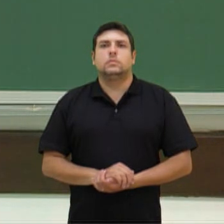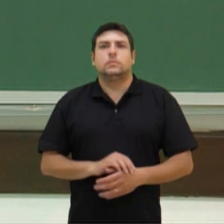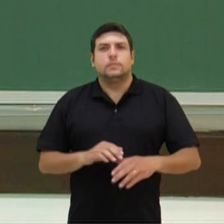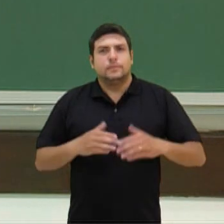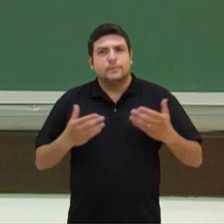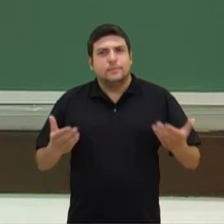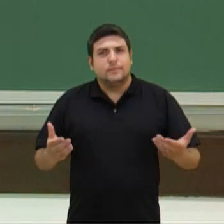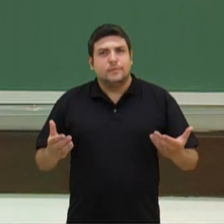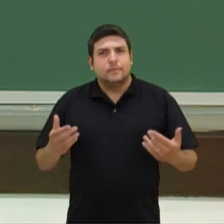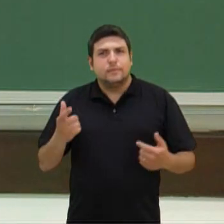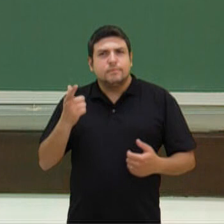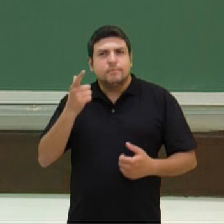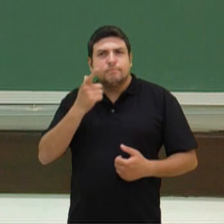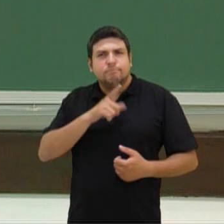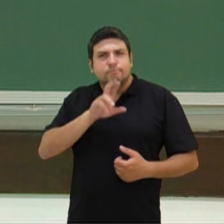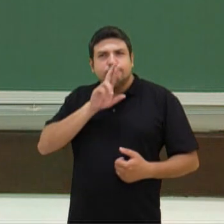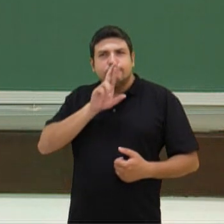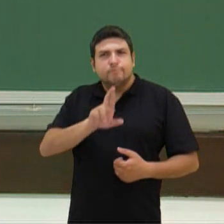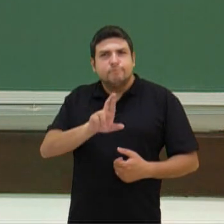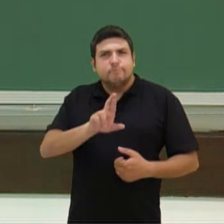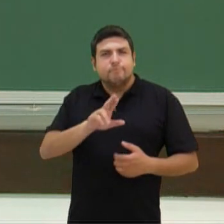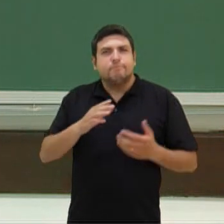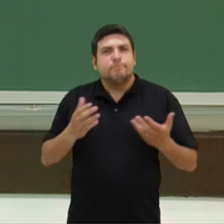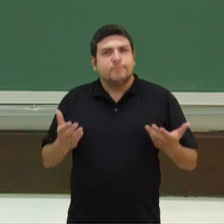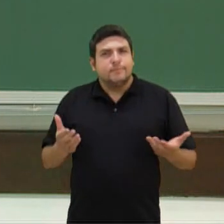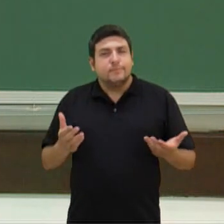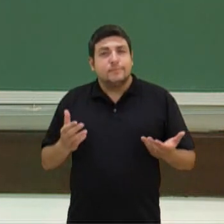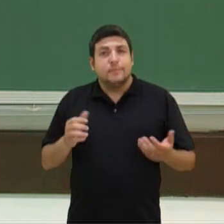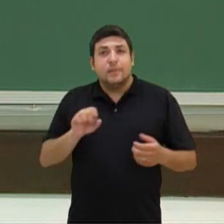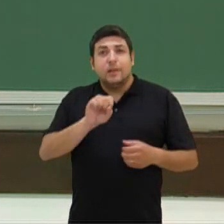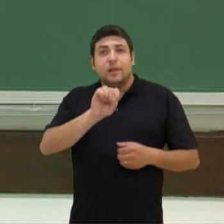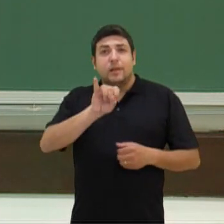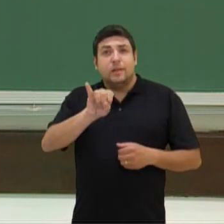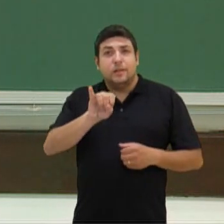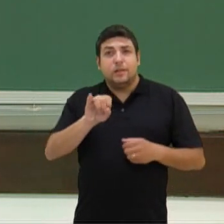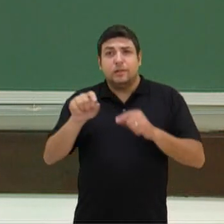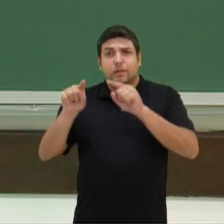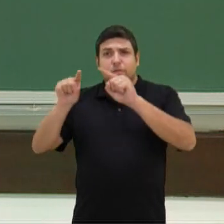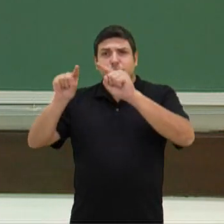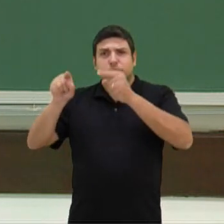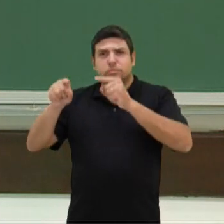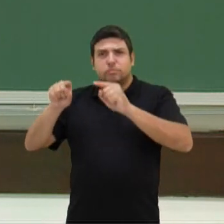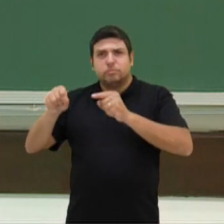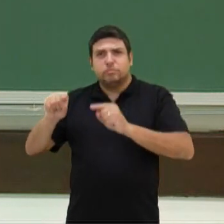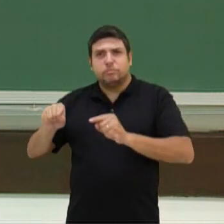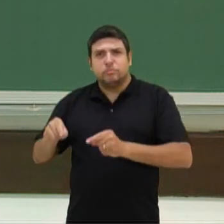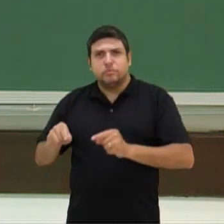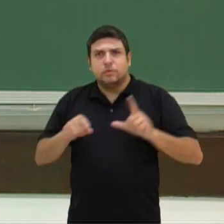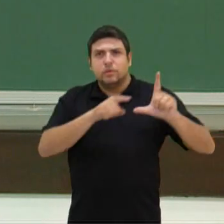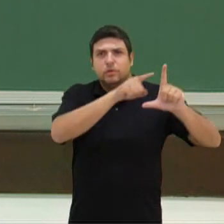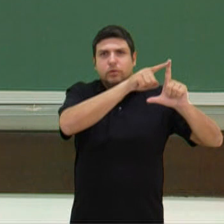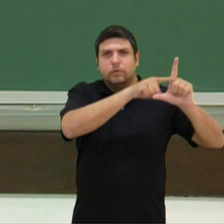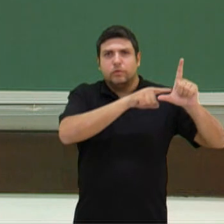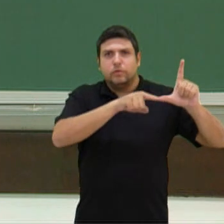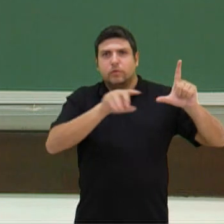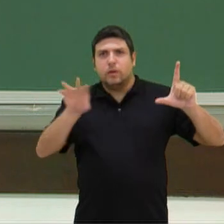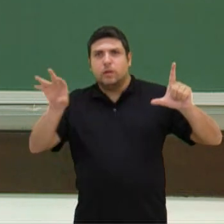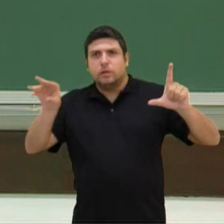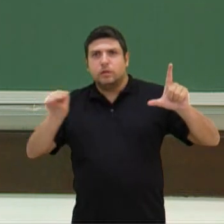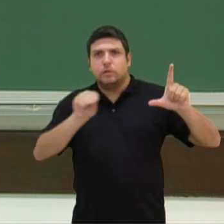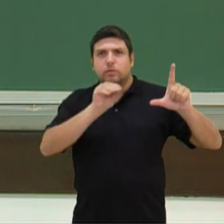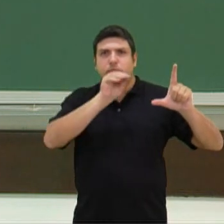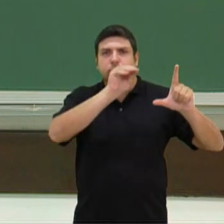E então, conseguiram identificar se a figura formada através desses pontos, dessas coordenadas, a